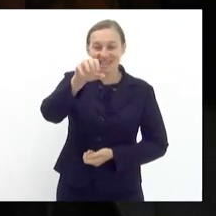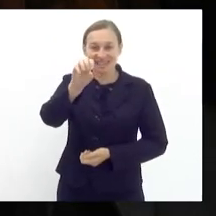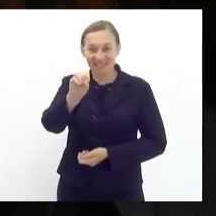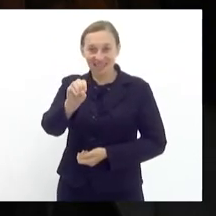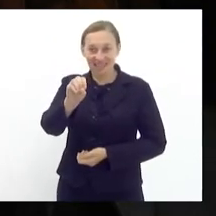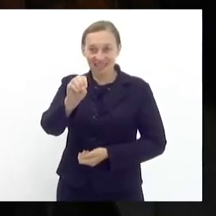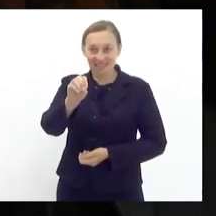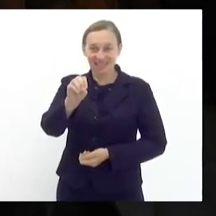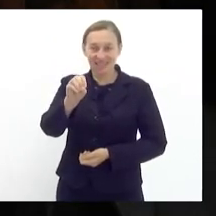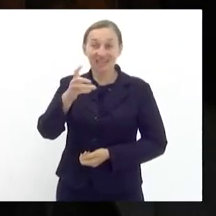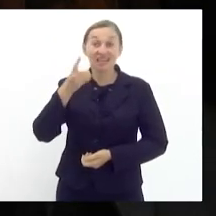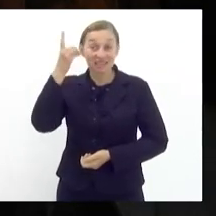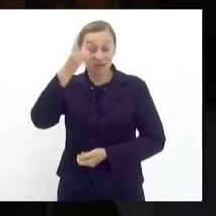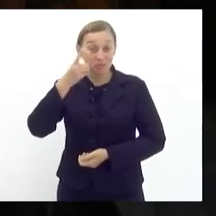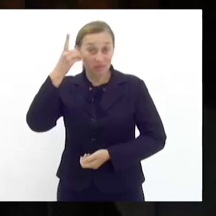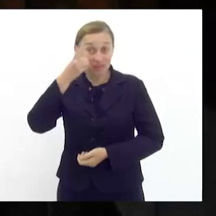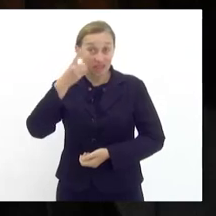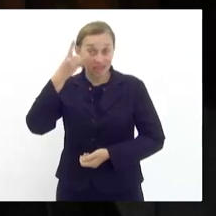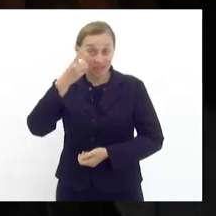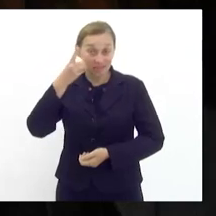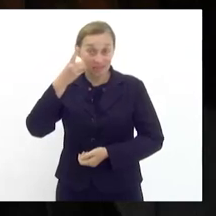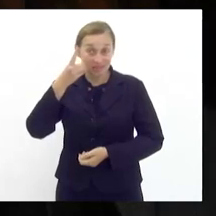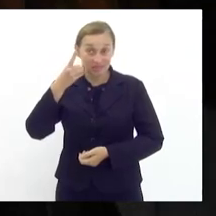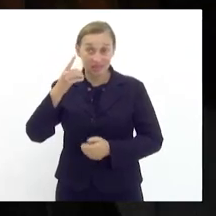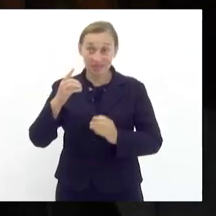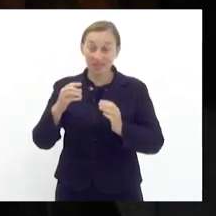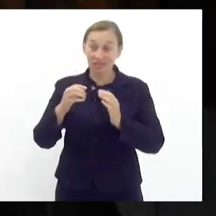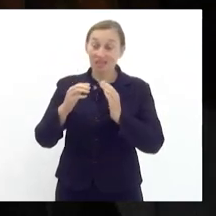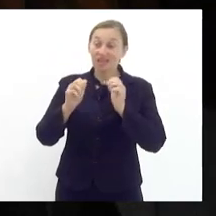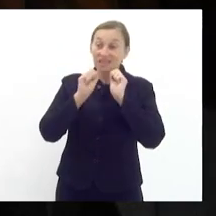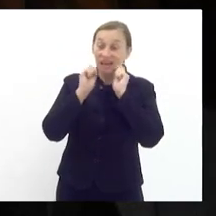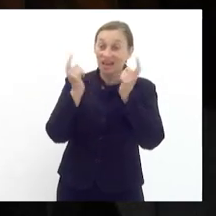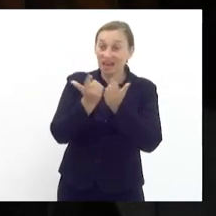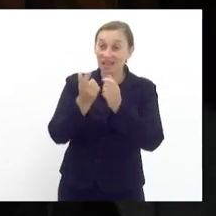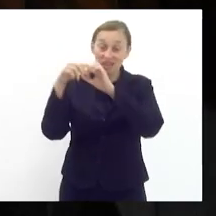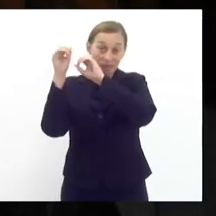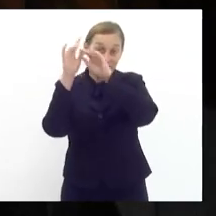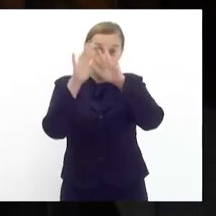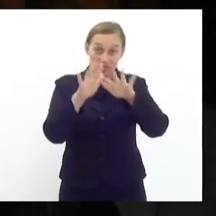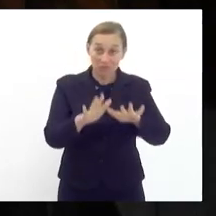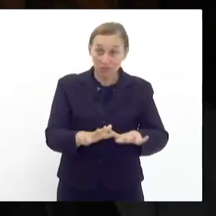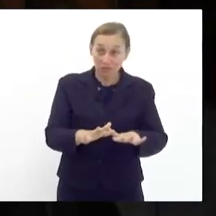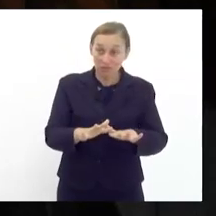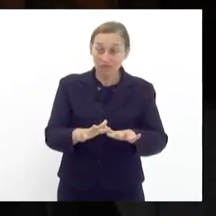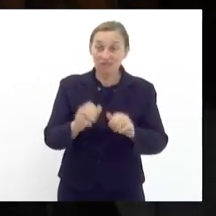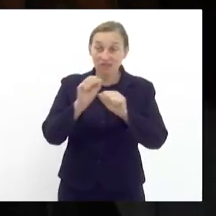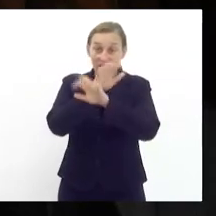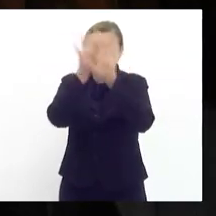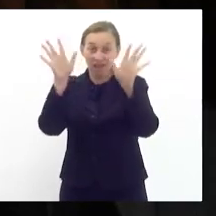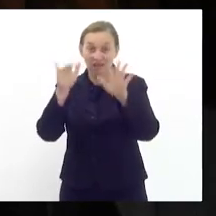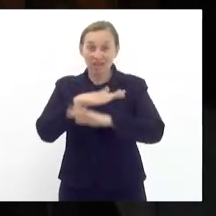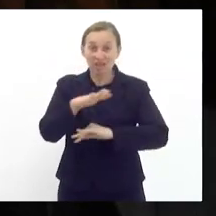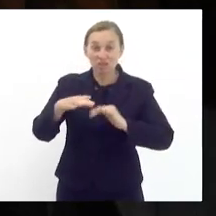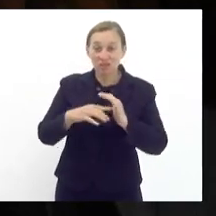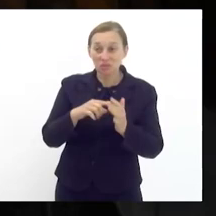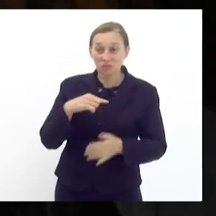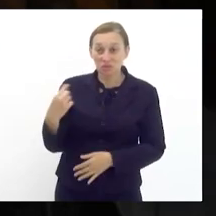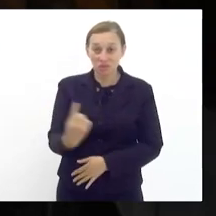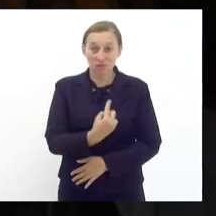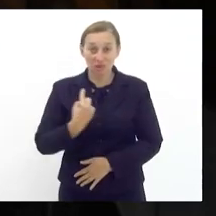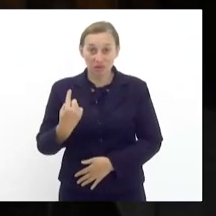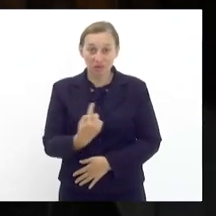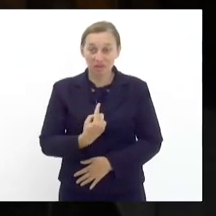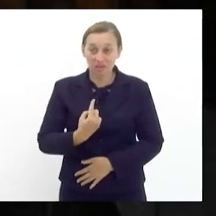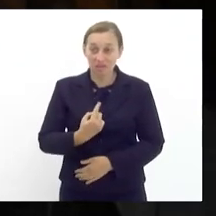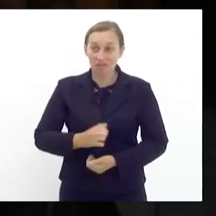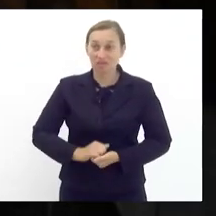dessa casa para que fique claro a todos nós a todos nós que os